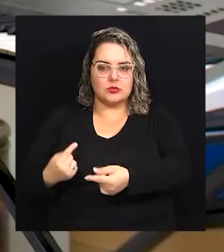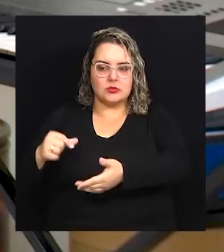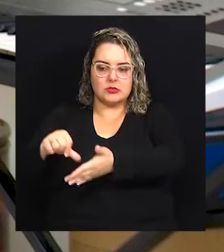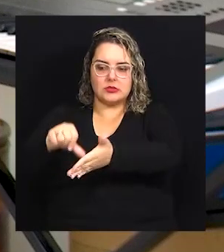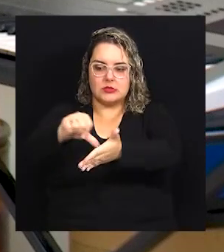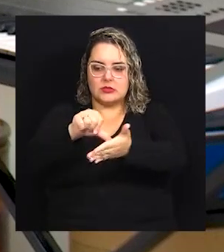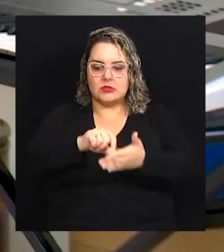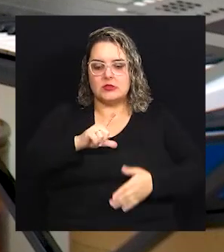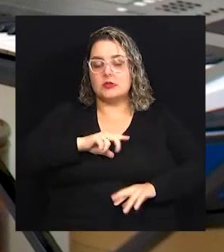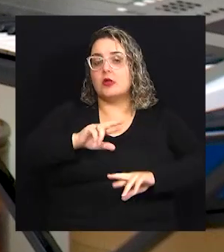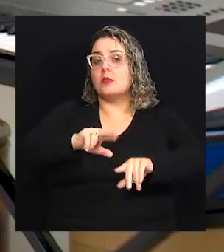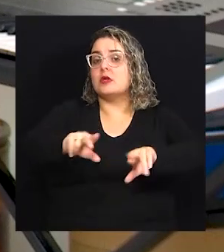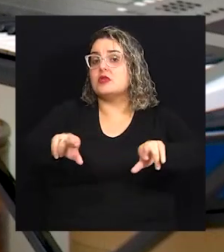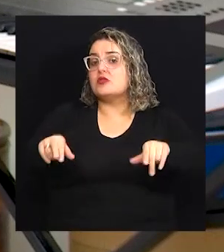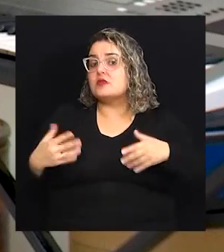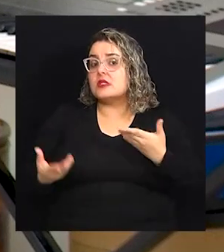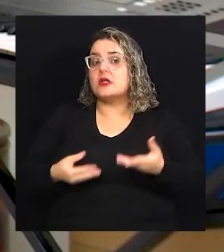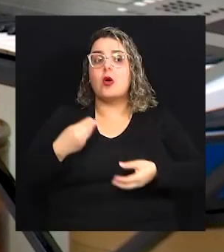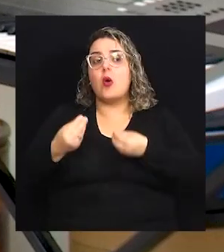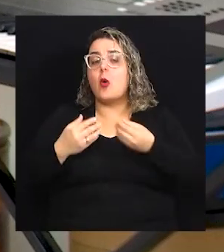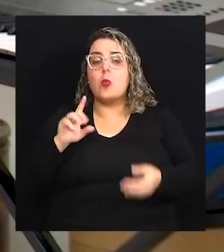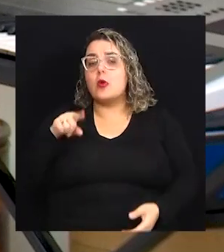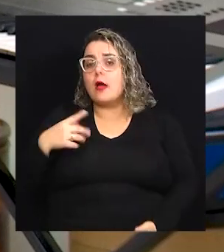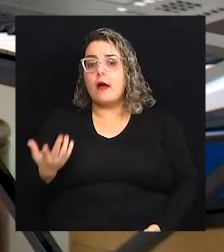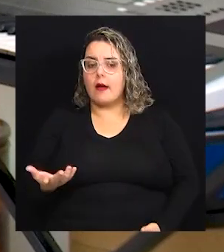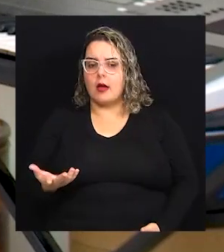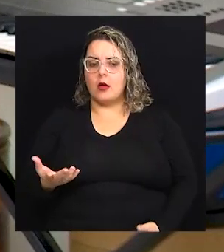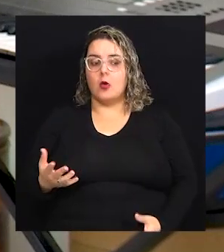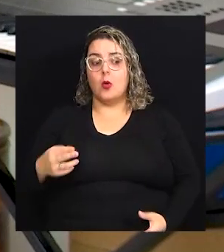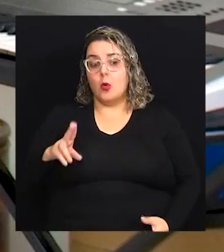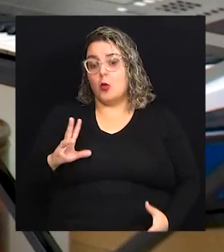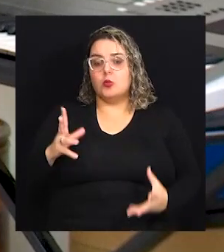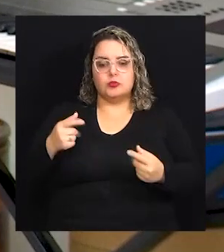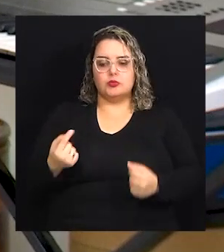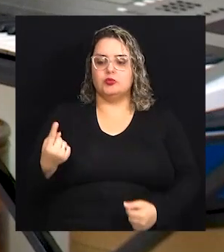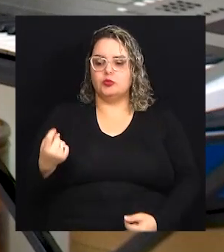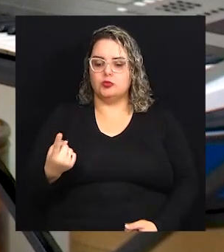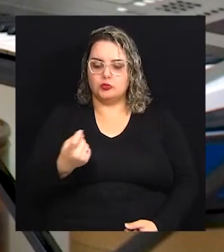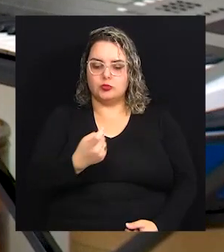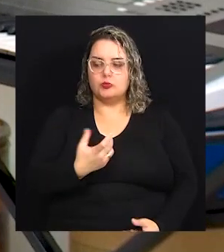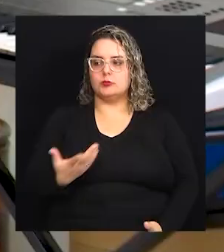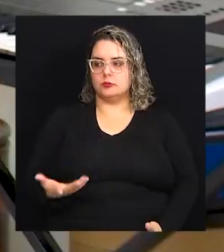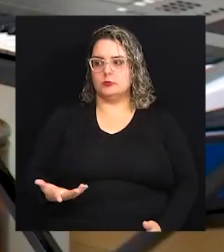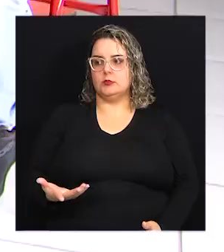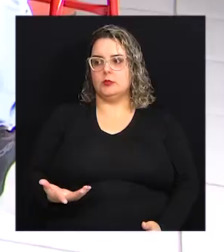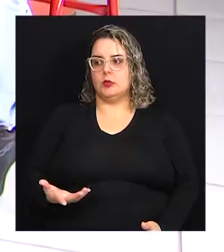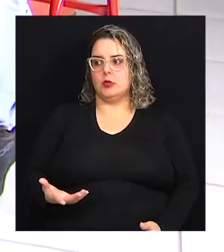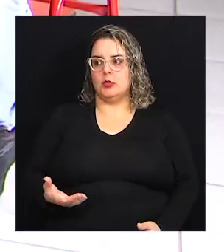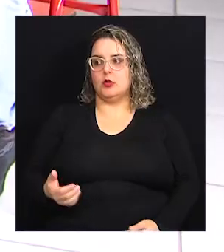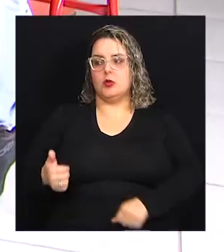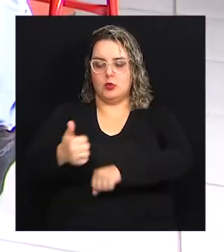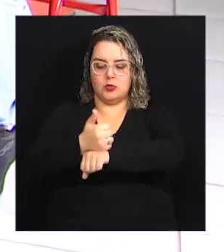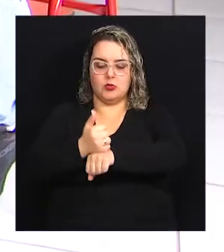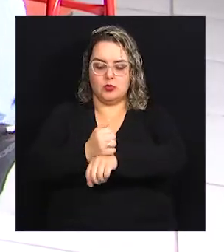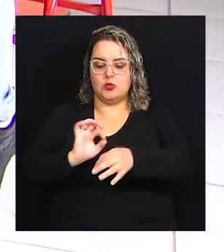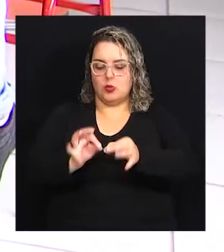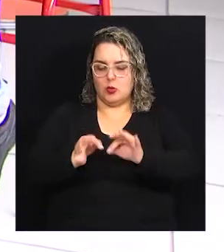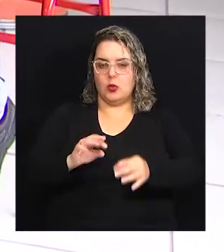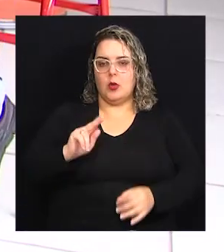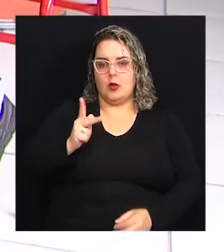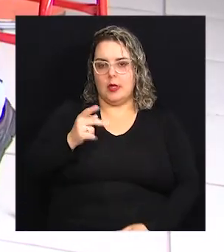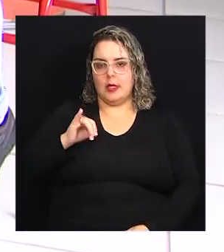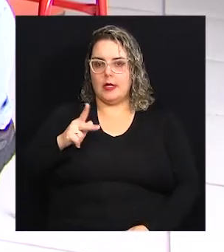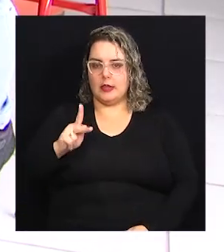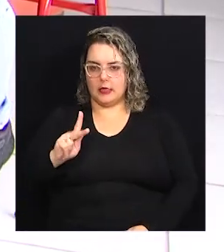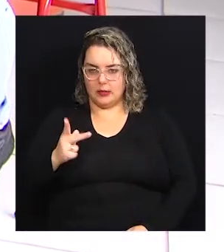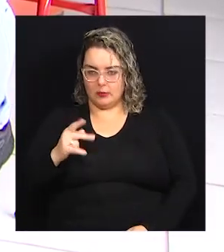mesmas nas outras unidades? Tem uma diferenciação? Ou é tudo único? No caso dos oficineiros de balé e